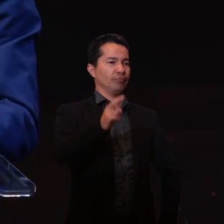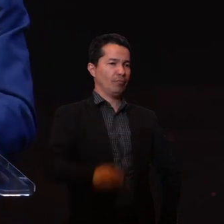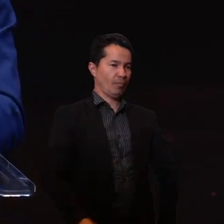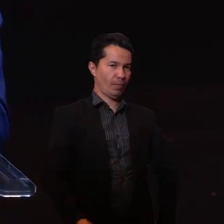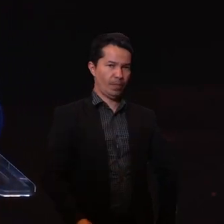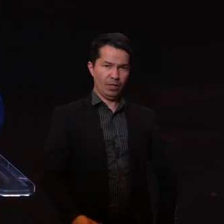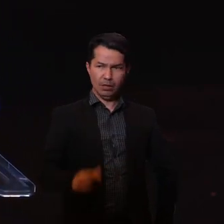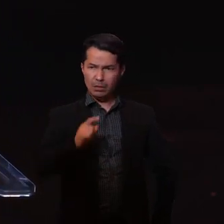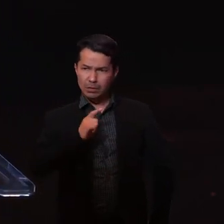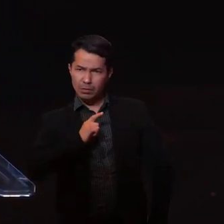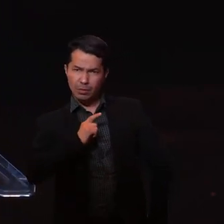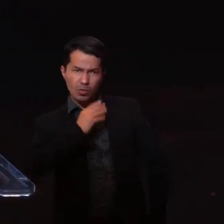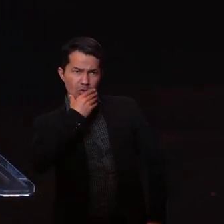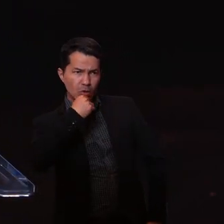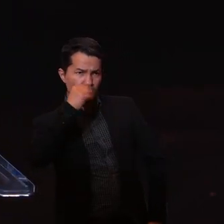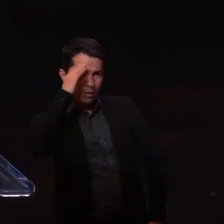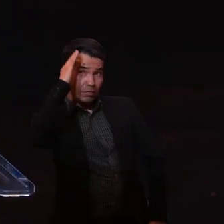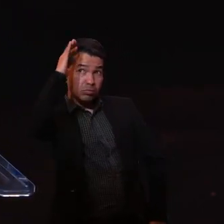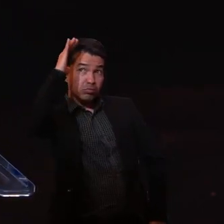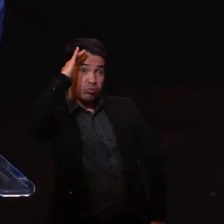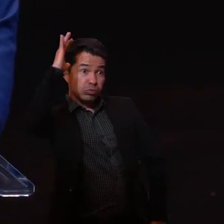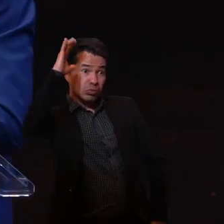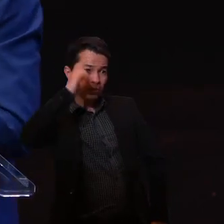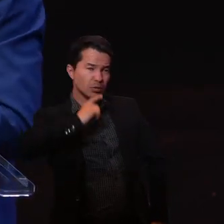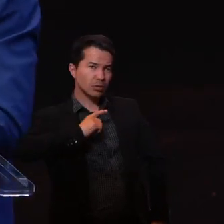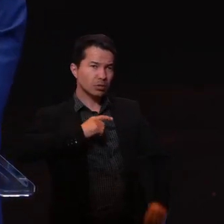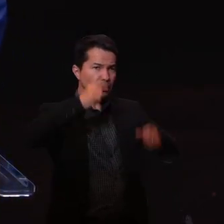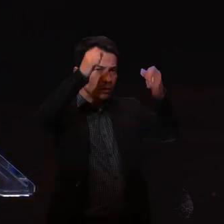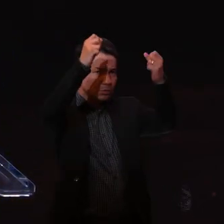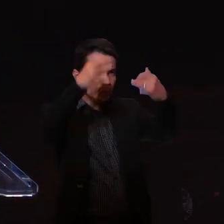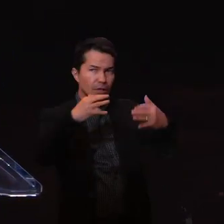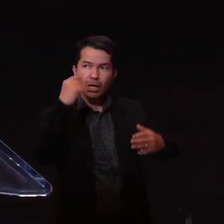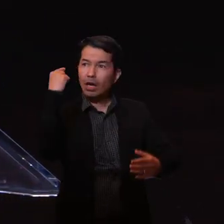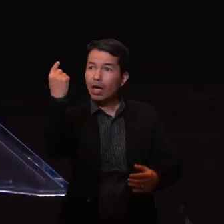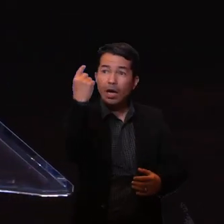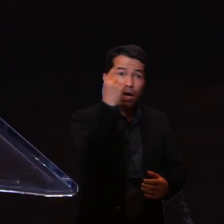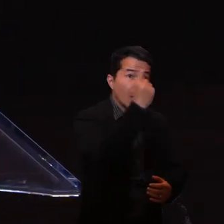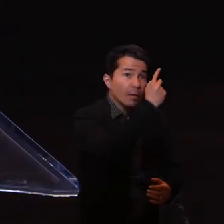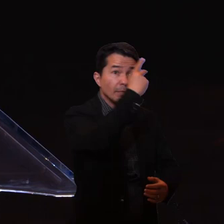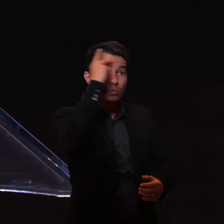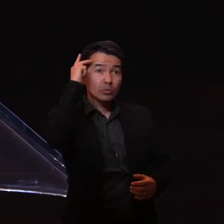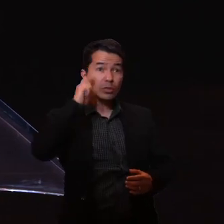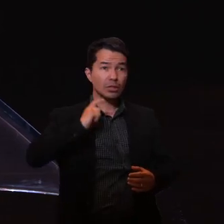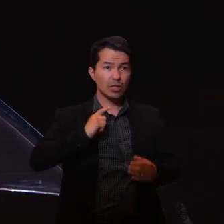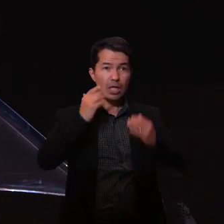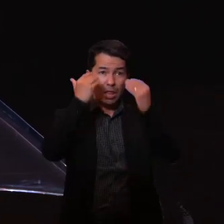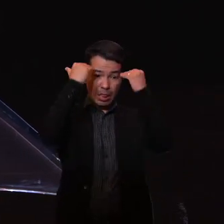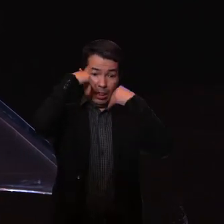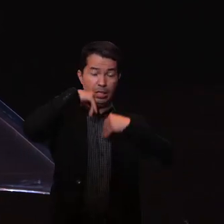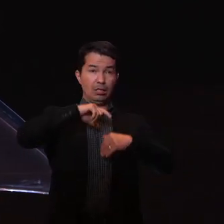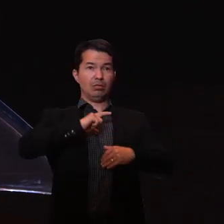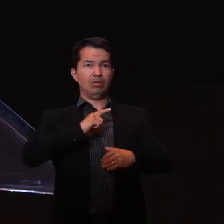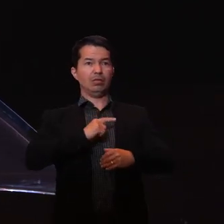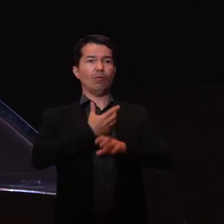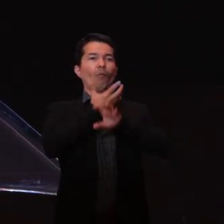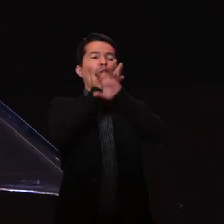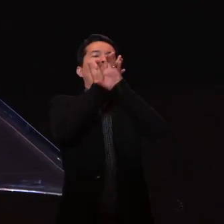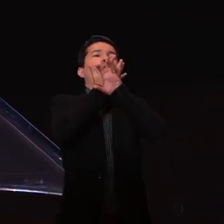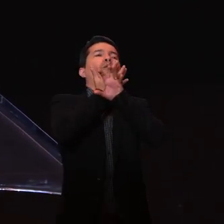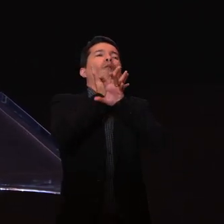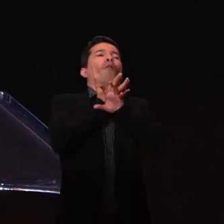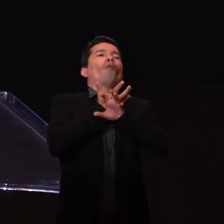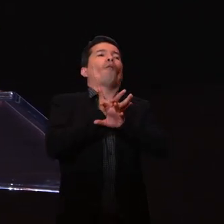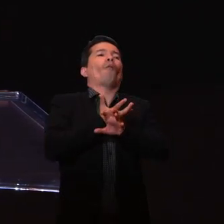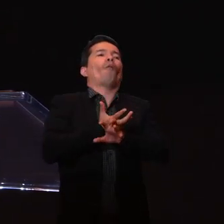Dostoiévski vai dizer que existe um vazio dentro de cada homem do tamanho de Deus. E por mais que a gente